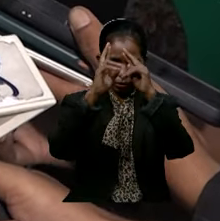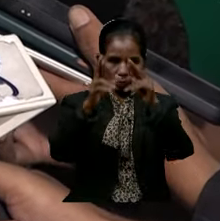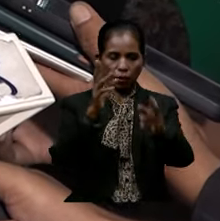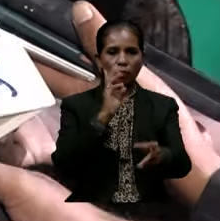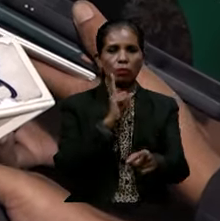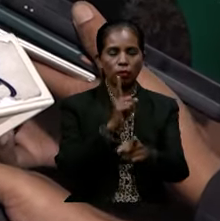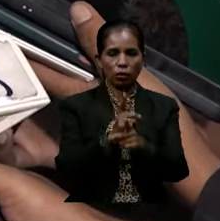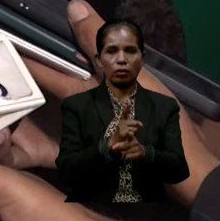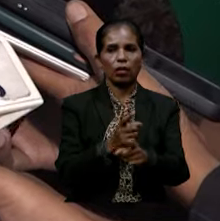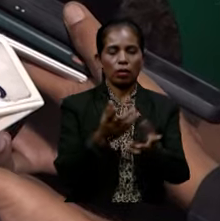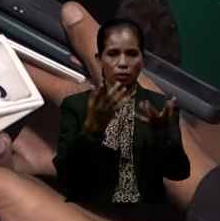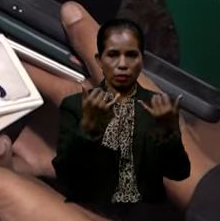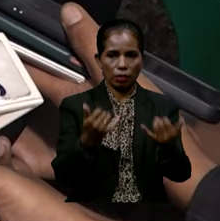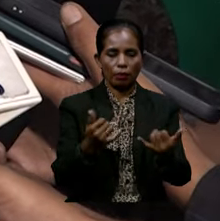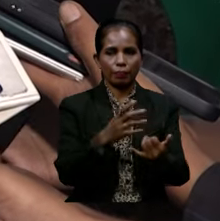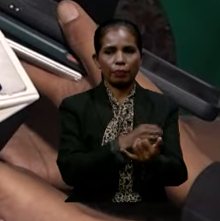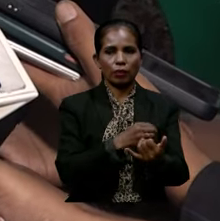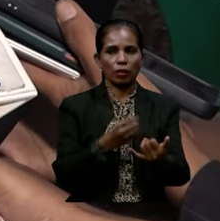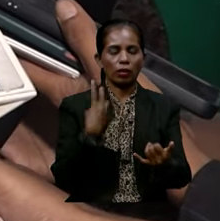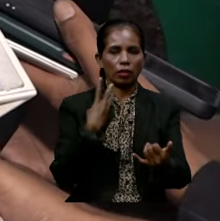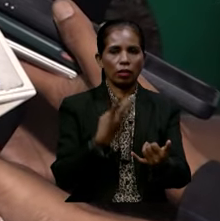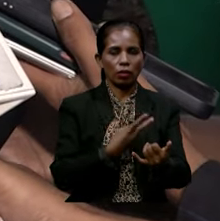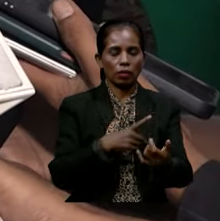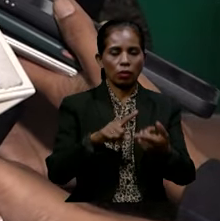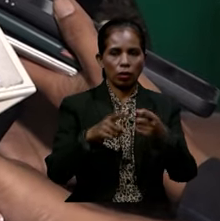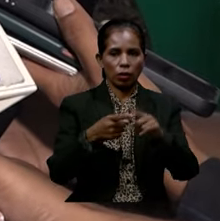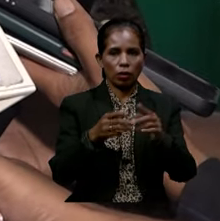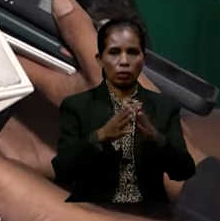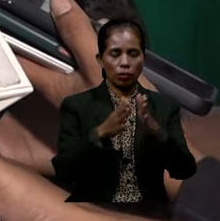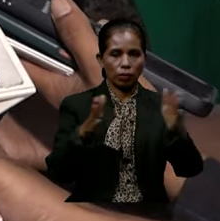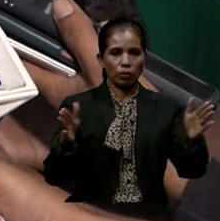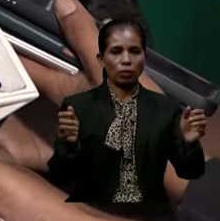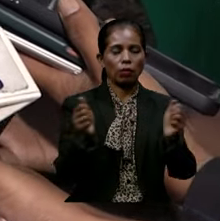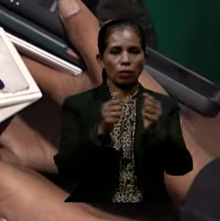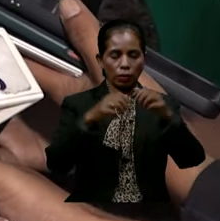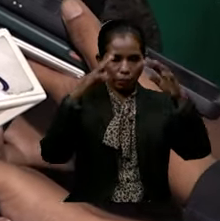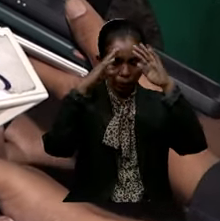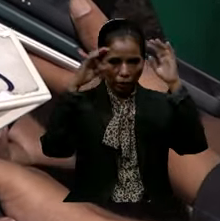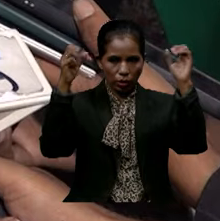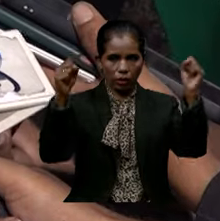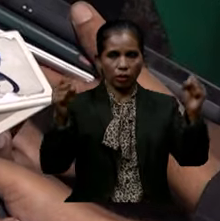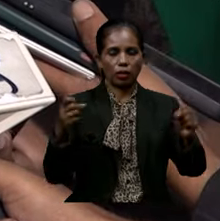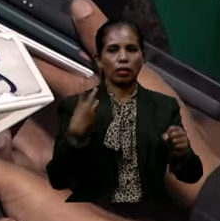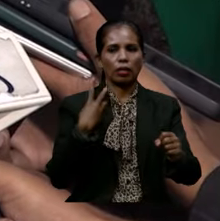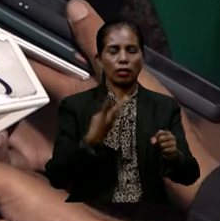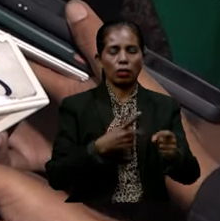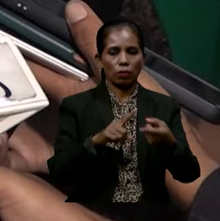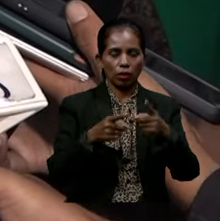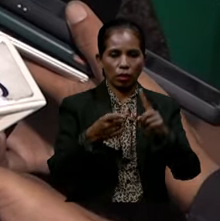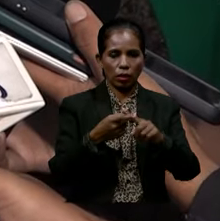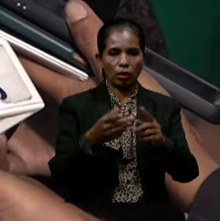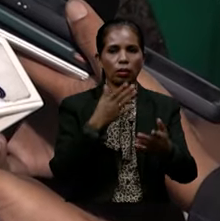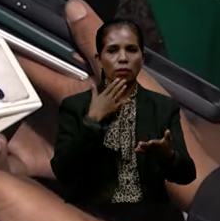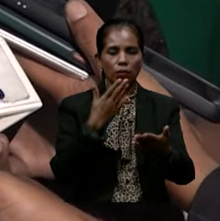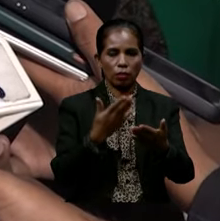não temos, Sultan, amigo bot mos ba na presidente, ane sa amigo, non emos amigo bot ane